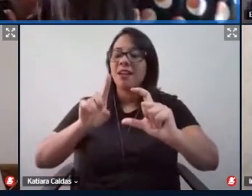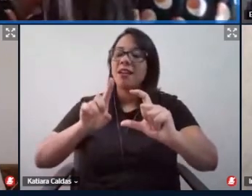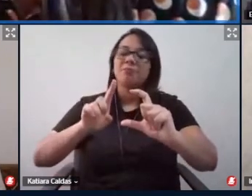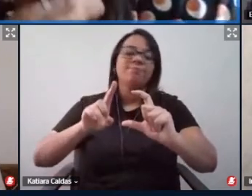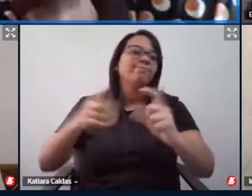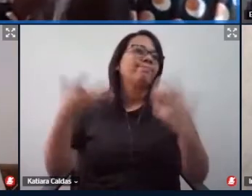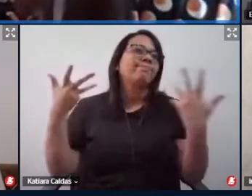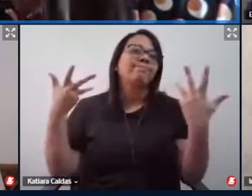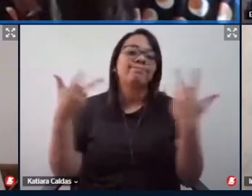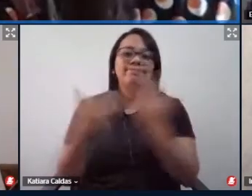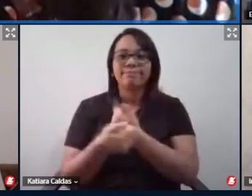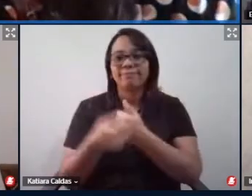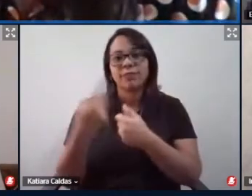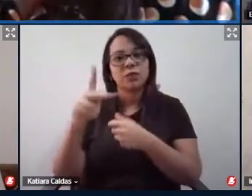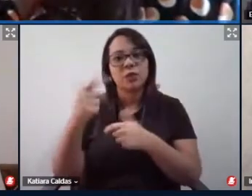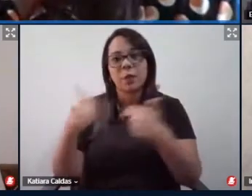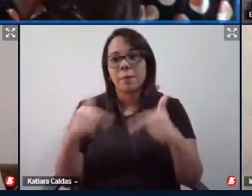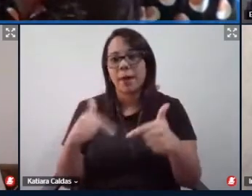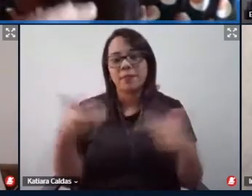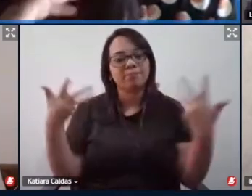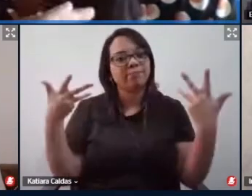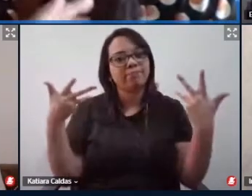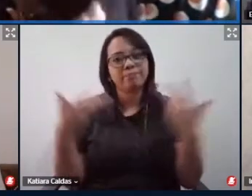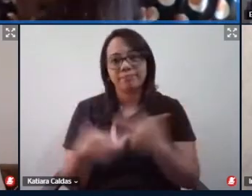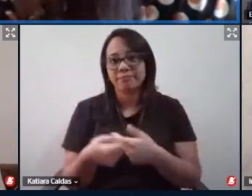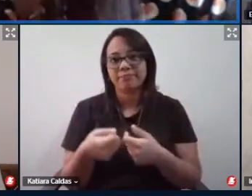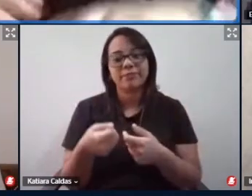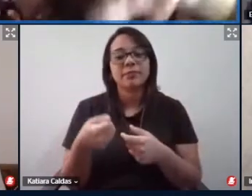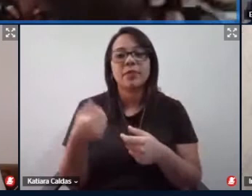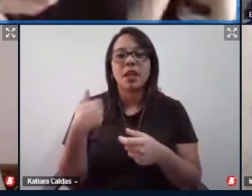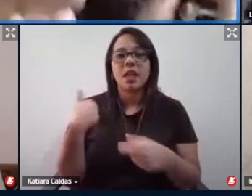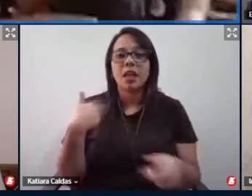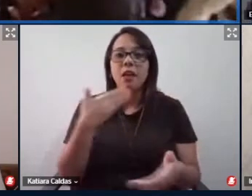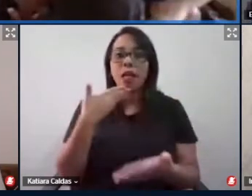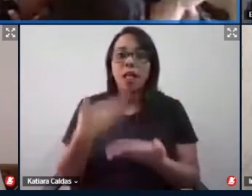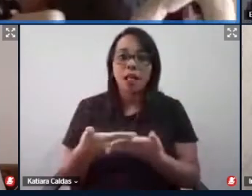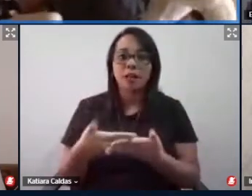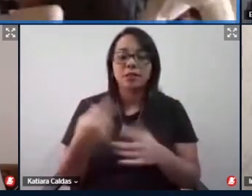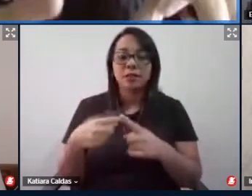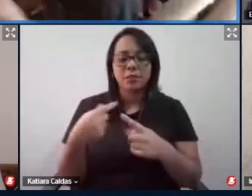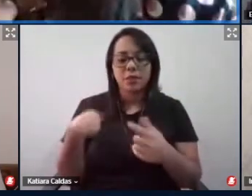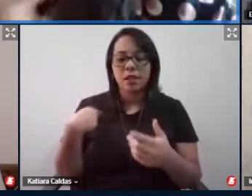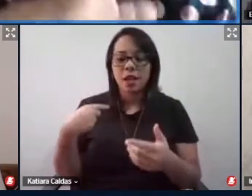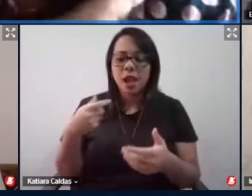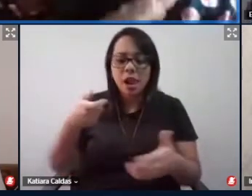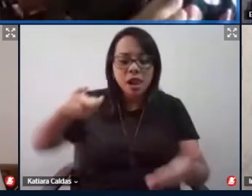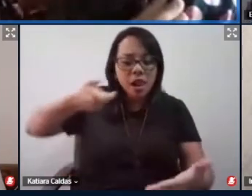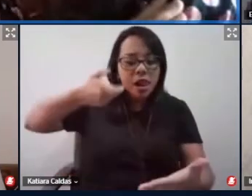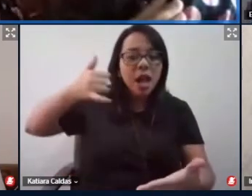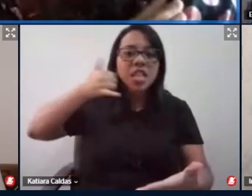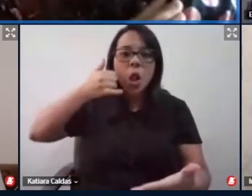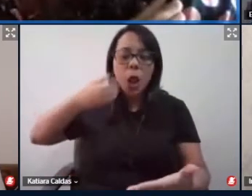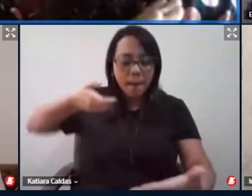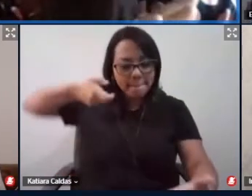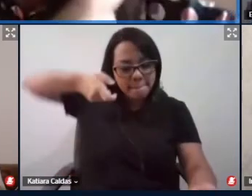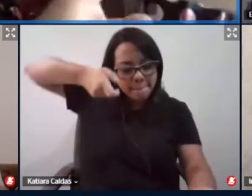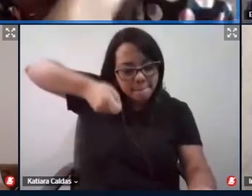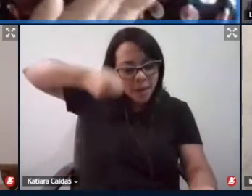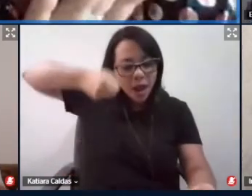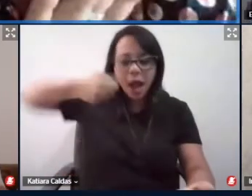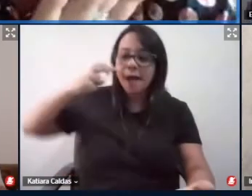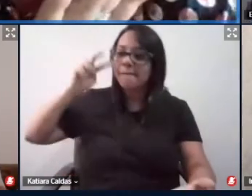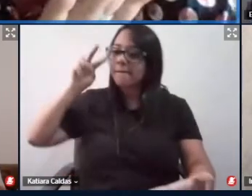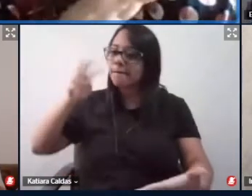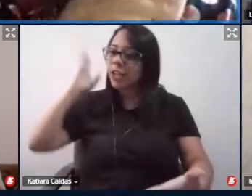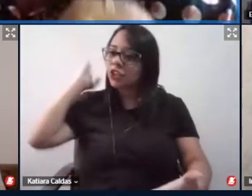trabalho, 10. Assim, ó, eu fiquei fascinada, porque eu botava o meu celular ali e lá ia eu, tá?